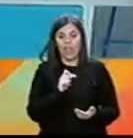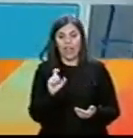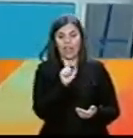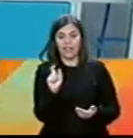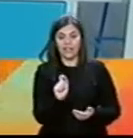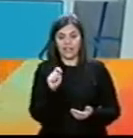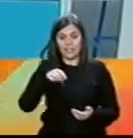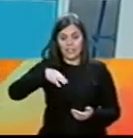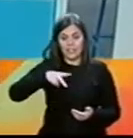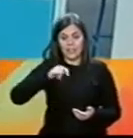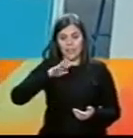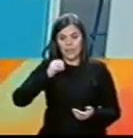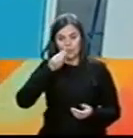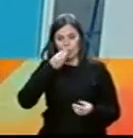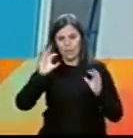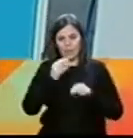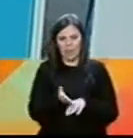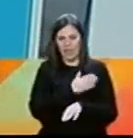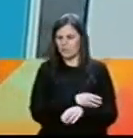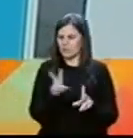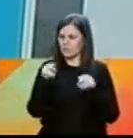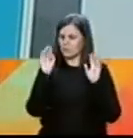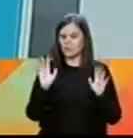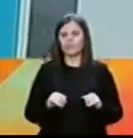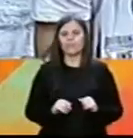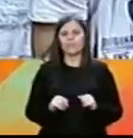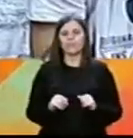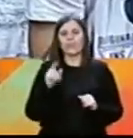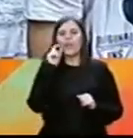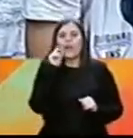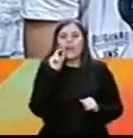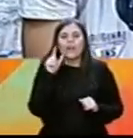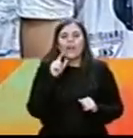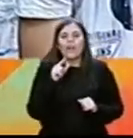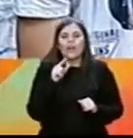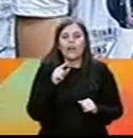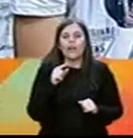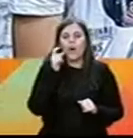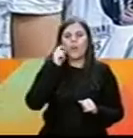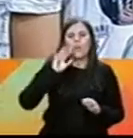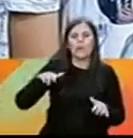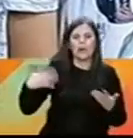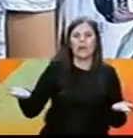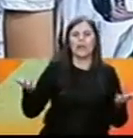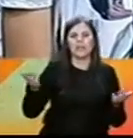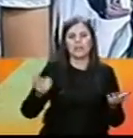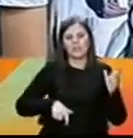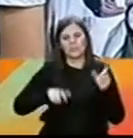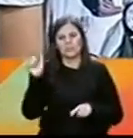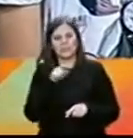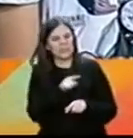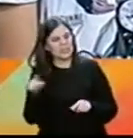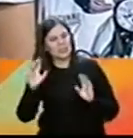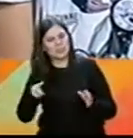por aqui. De comida pré-feita? Pronto. Que ô, é Jorge. Isso daquele senhor, o Pato Donalds, ou que é que é? Esta gente não é gente de